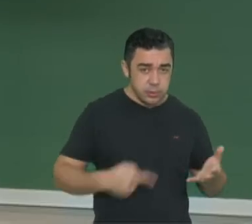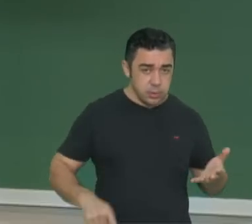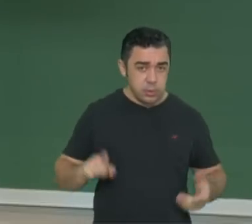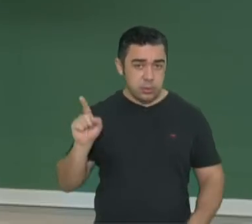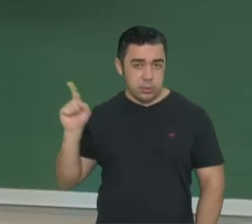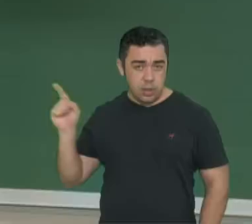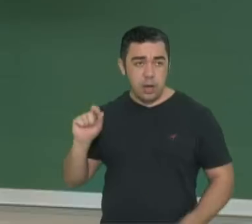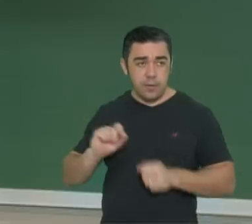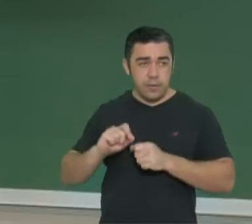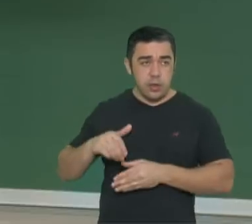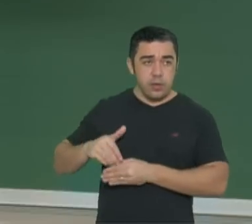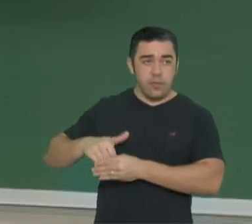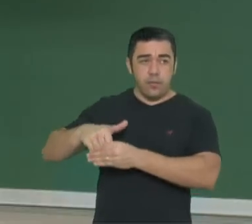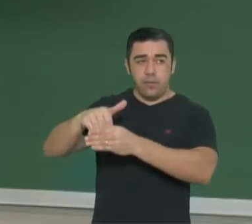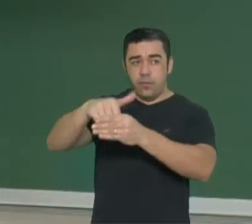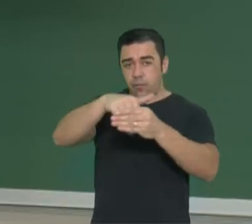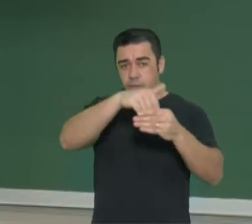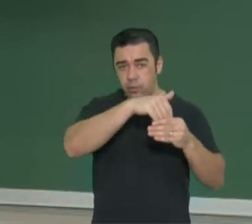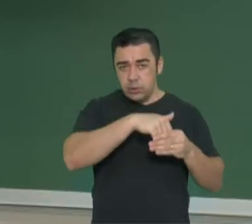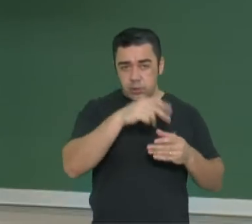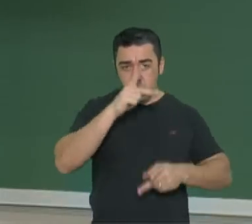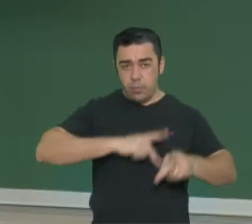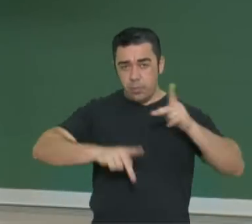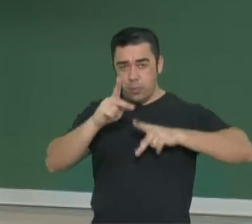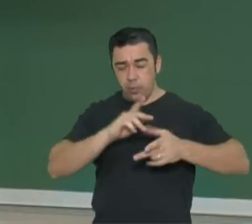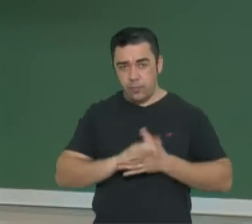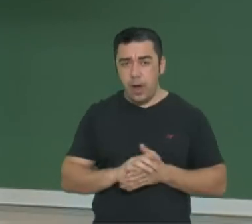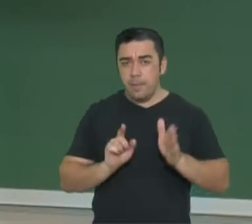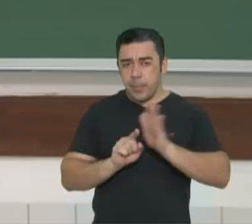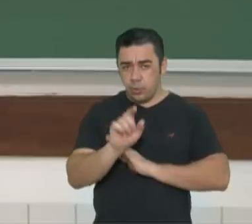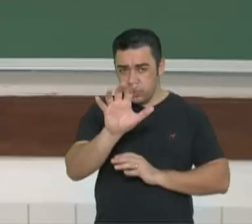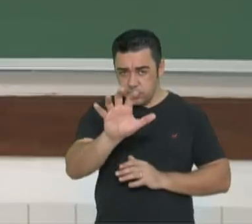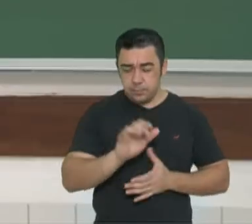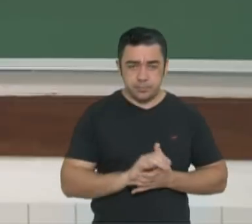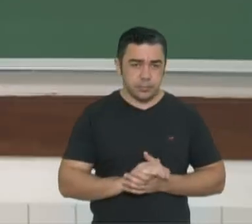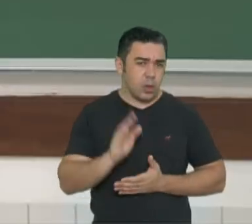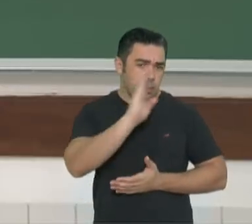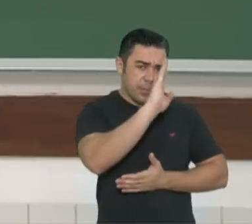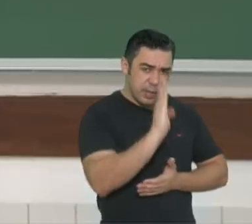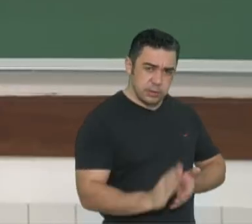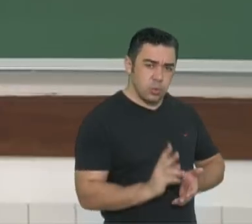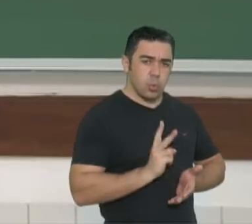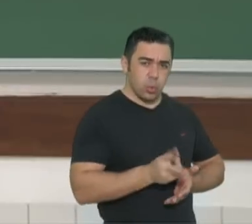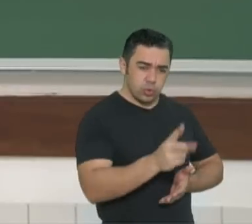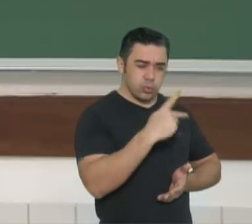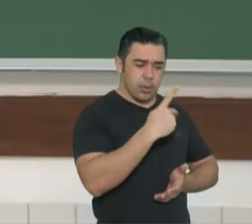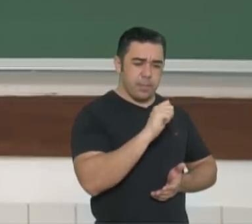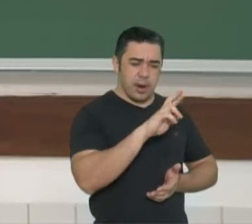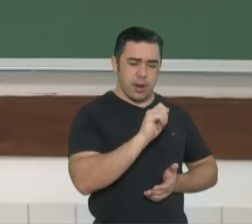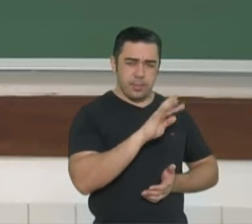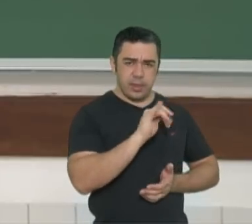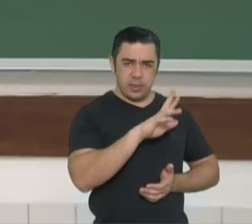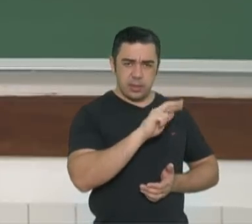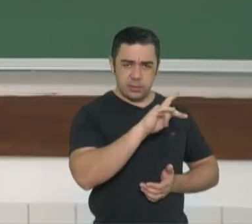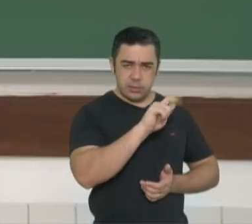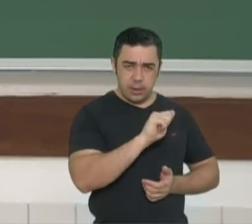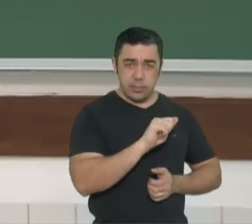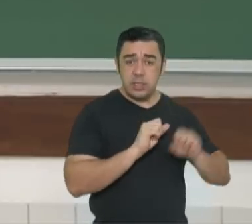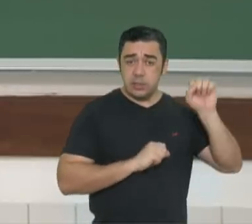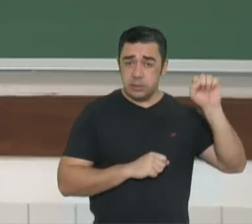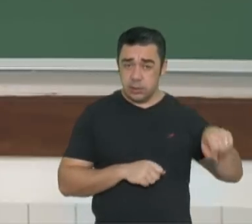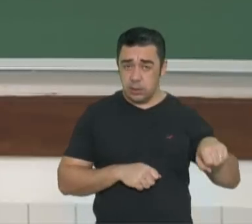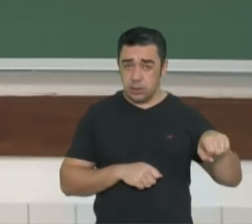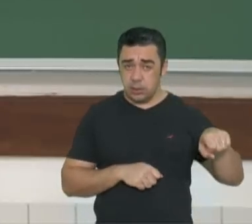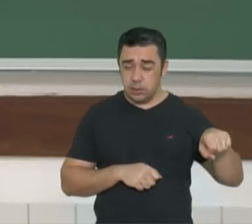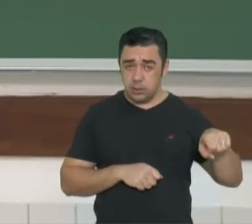e do Tancredo Neves como primeiro-ministro. E aí a pergunta era, o Brasil continua parlamentarista? Sim. Ou o